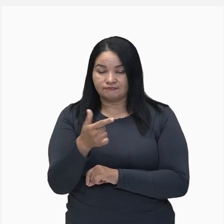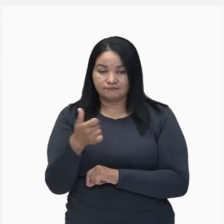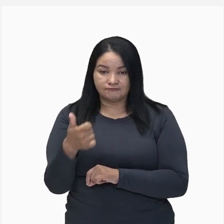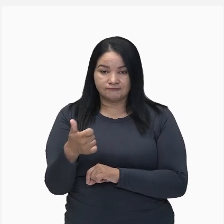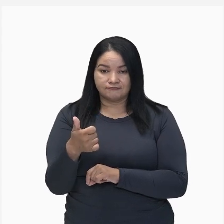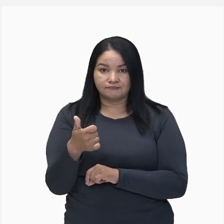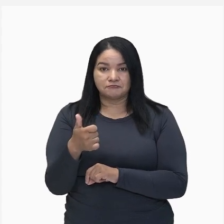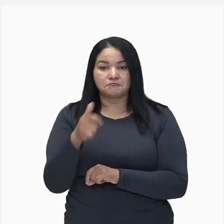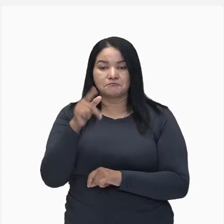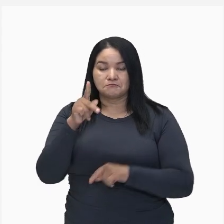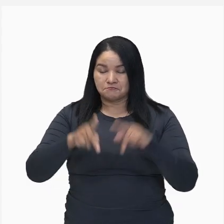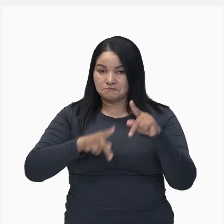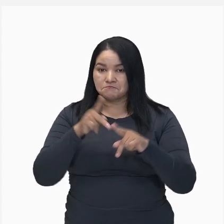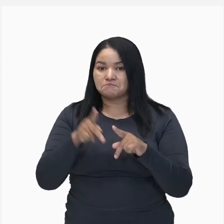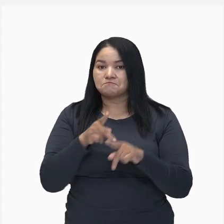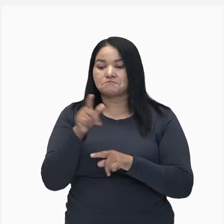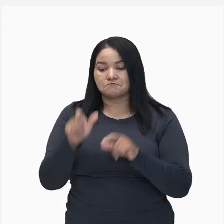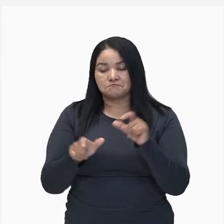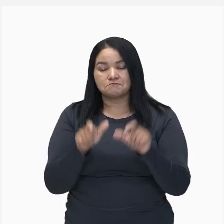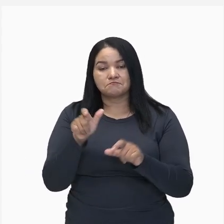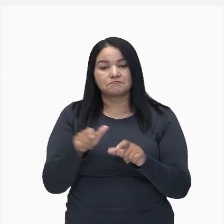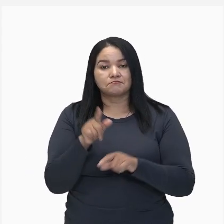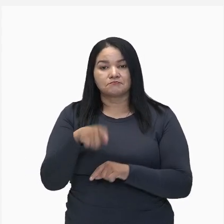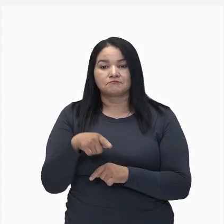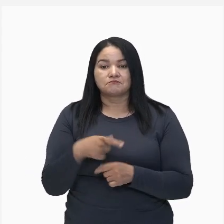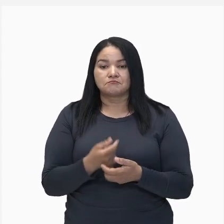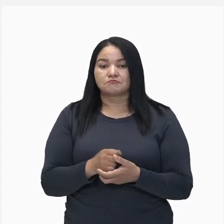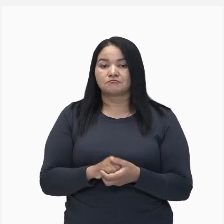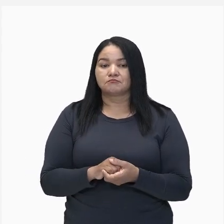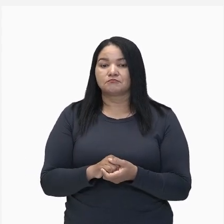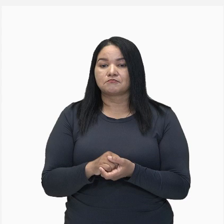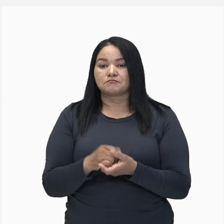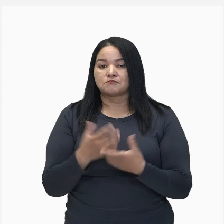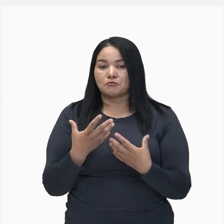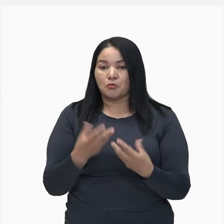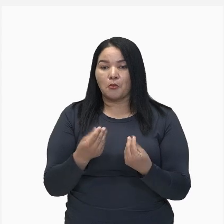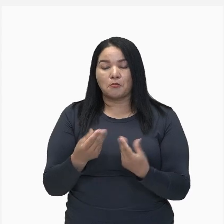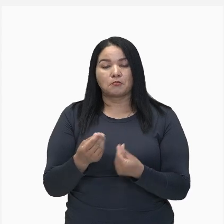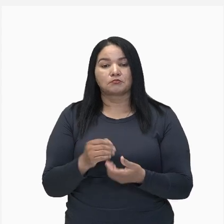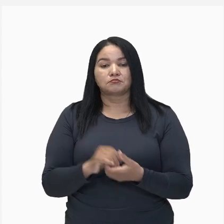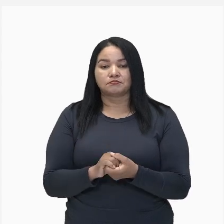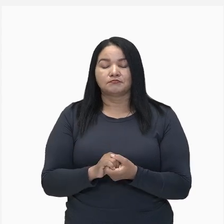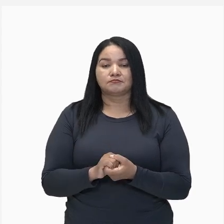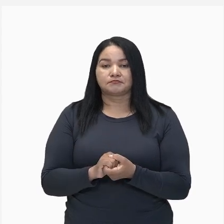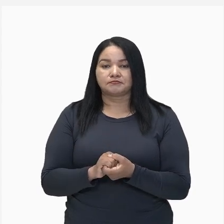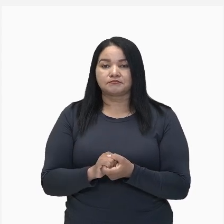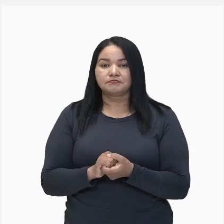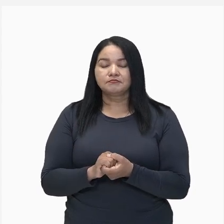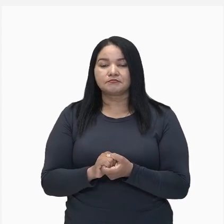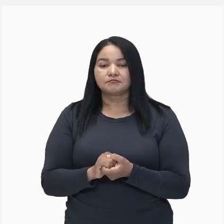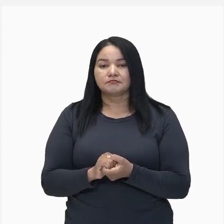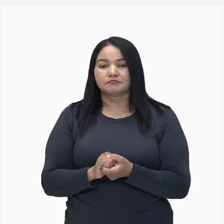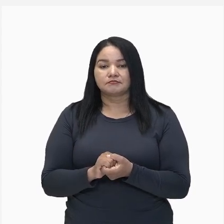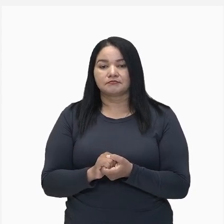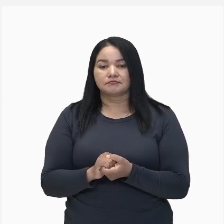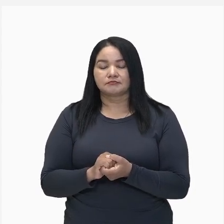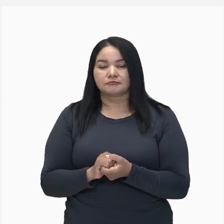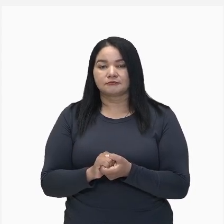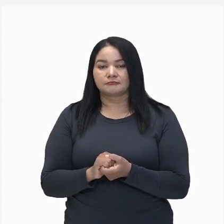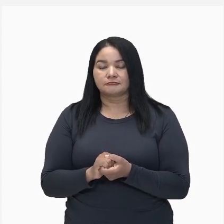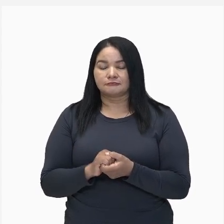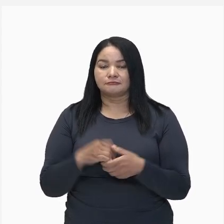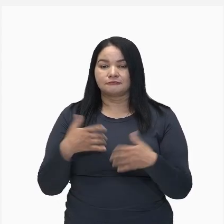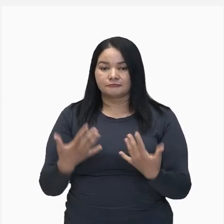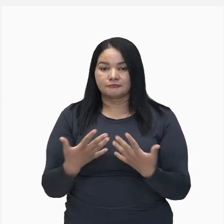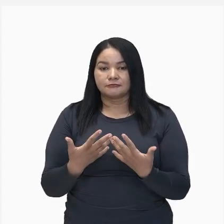326,21 habitantes. Então, em torno de 326 pessoas em 1 quilômetro quadrado é muita gente, tá? Então, vai ser